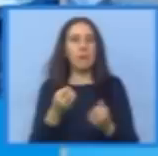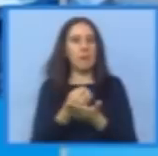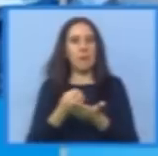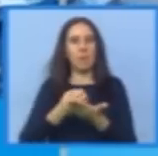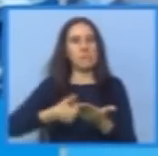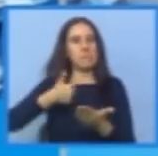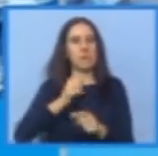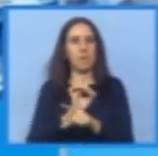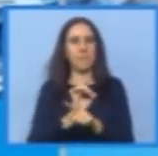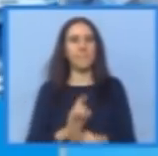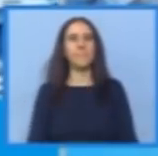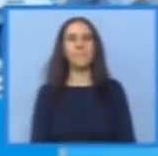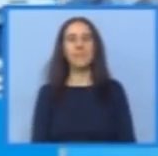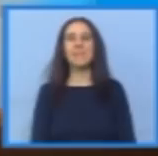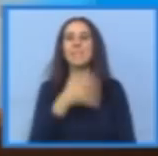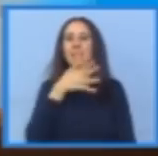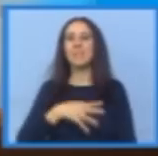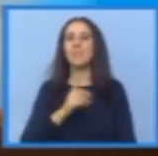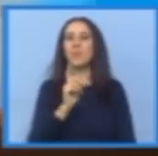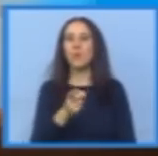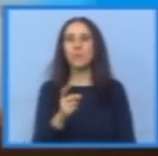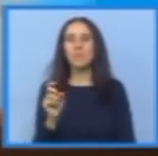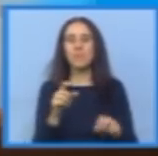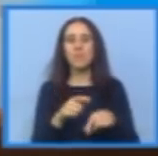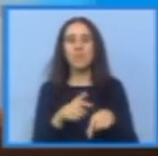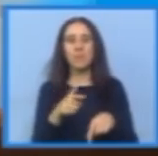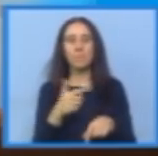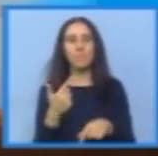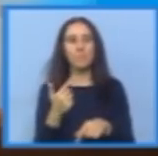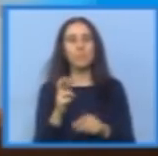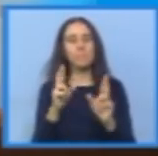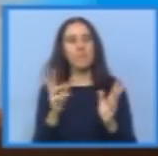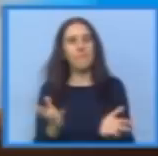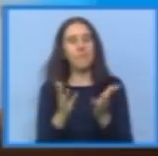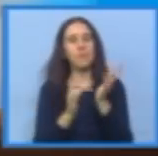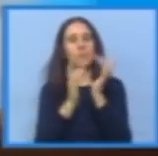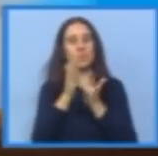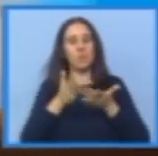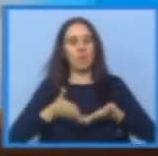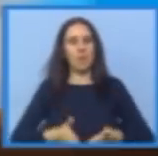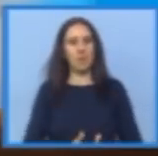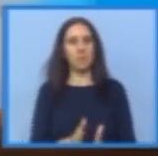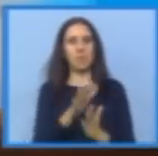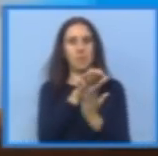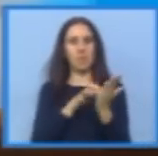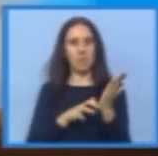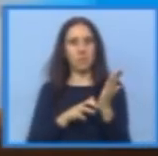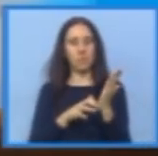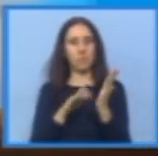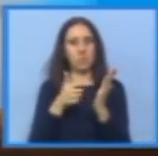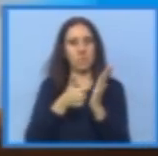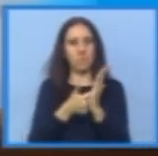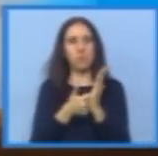essencial. Vamos ver o que nos diz a respeito deste tempo de espera do nascimento de Jesus. É o texto do Evangelho